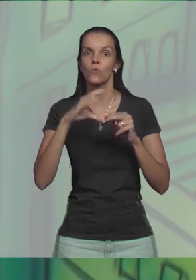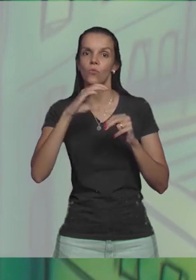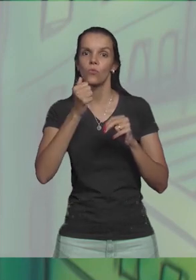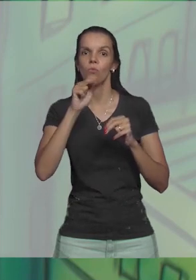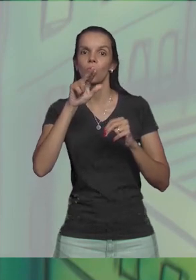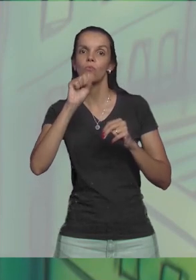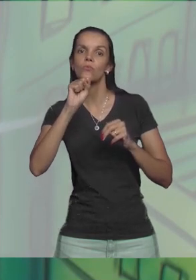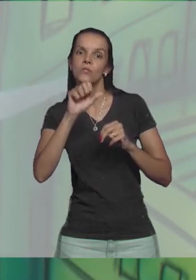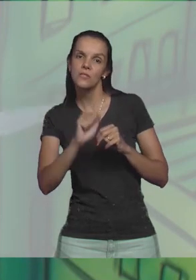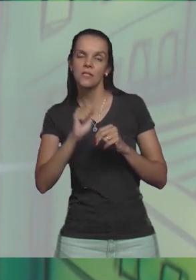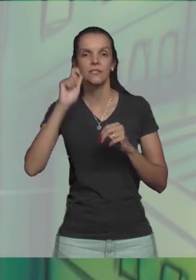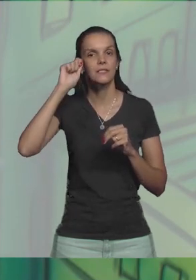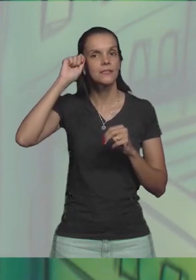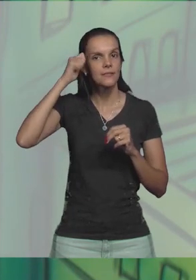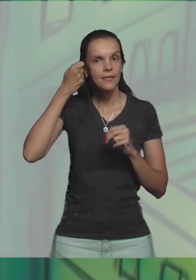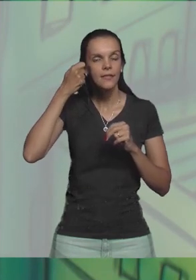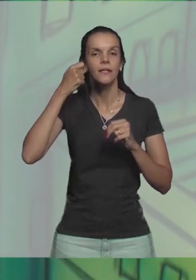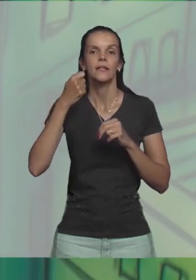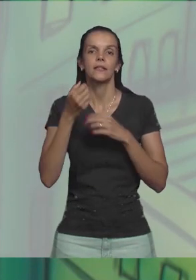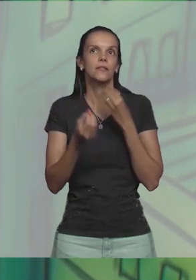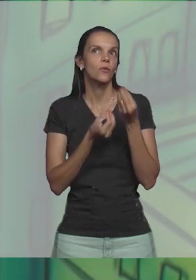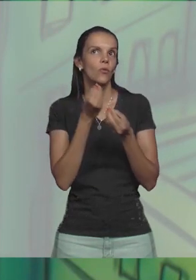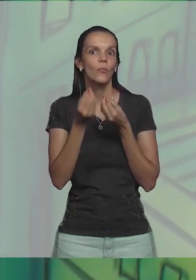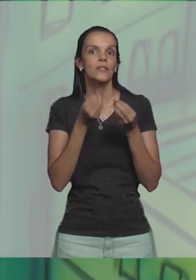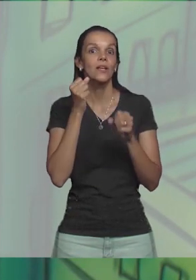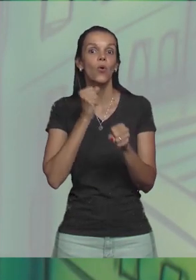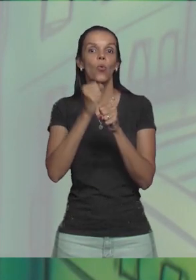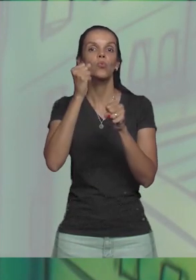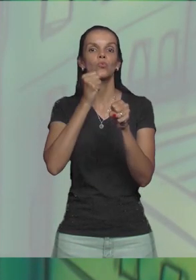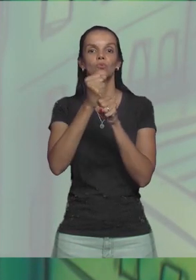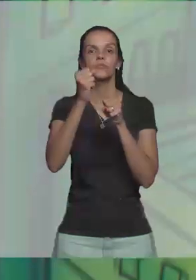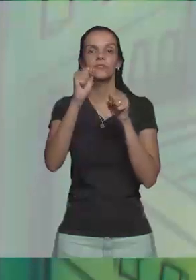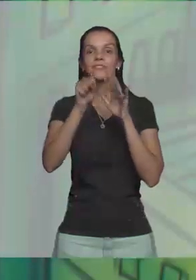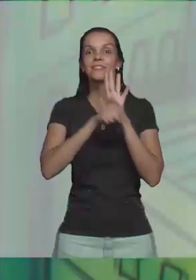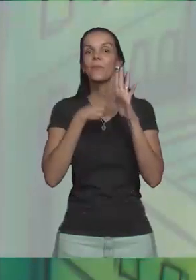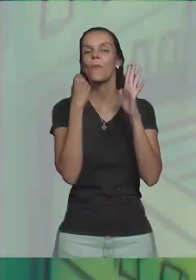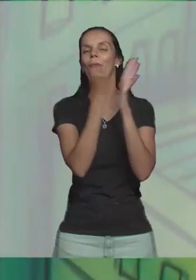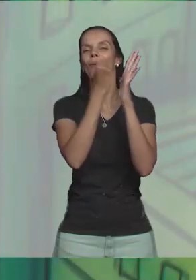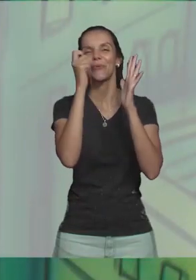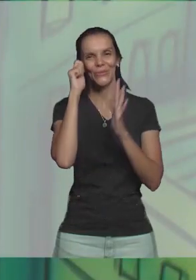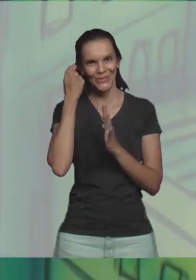né, e constrói simbólico para a grande população?